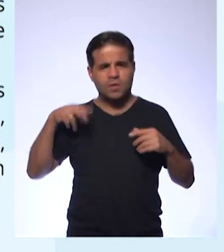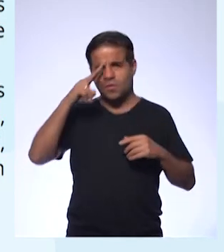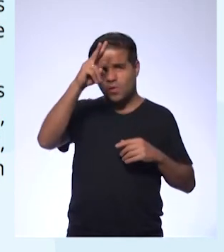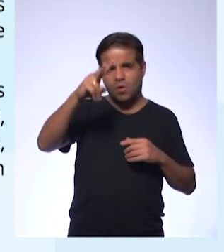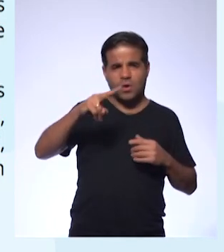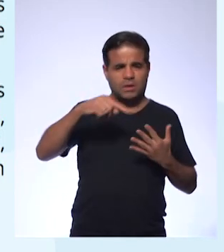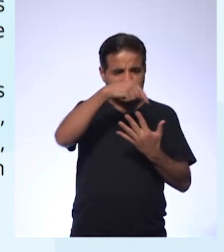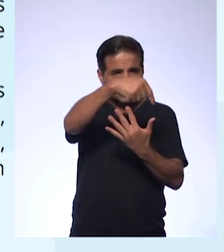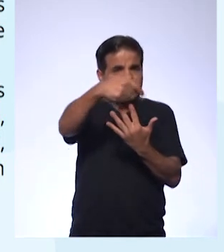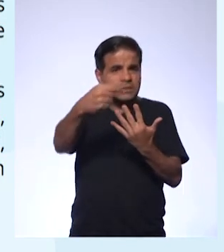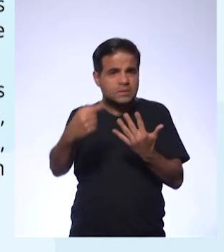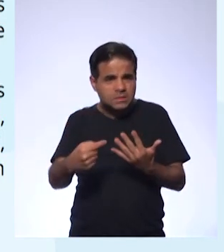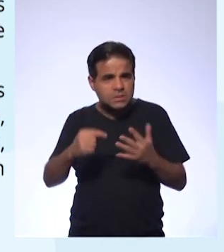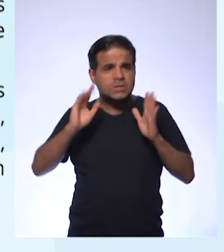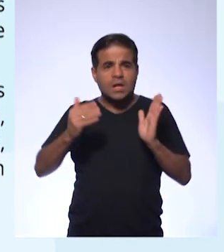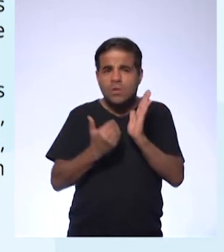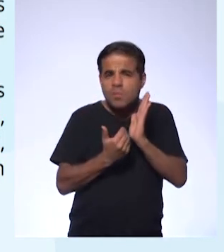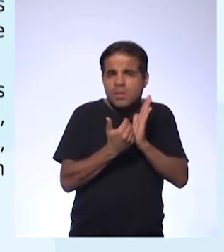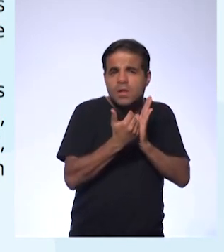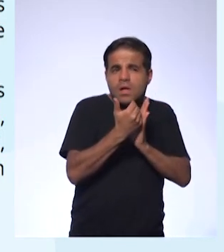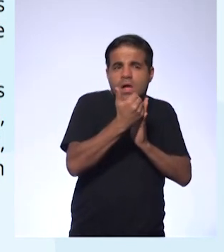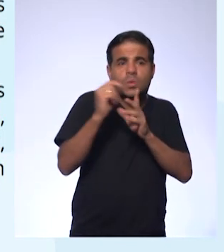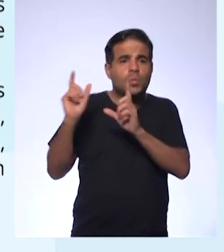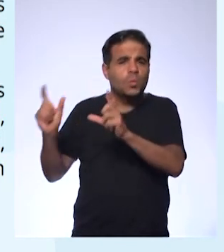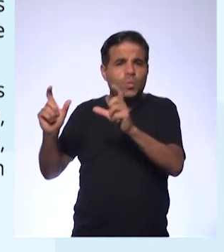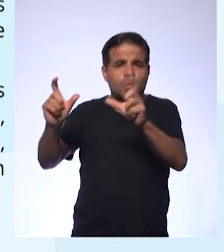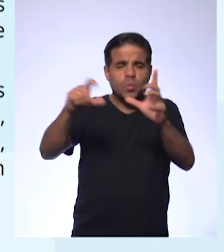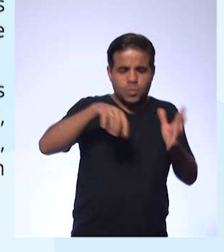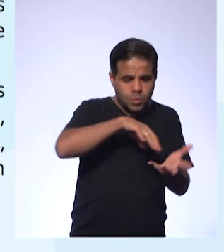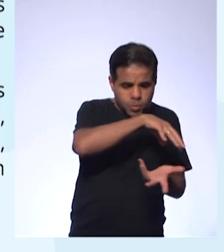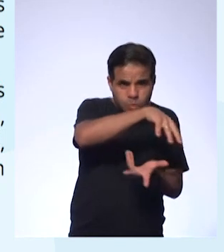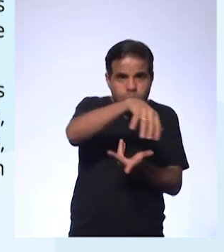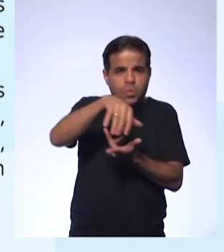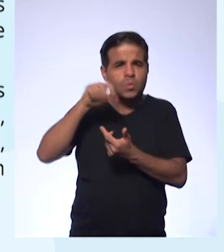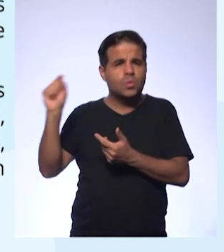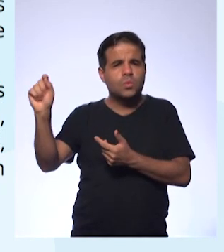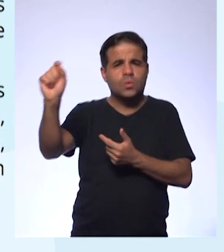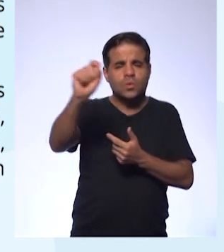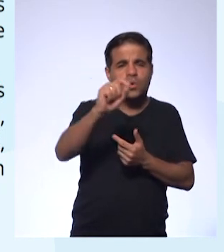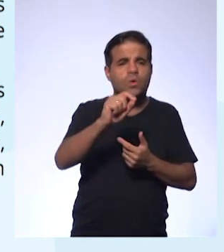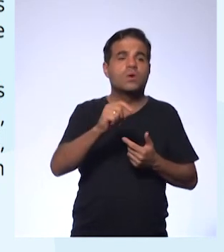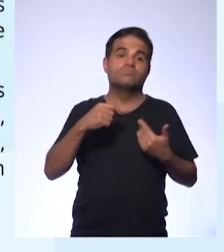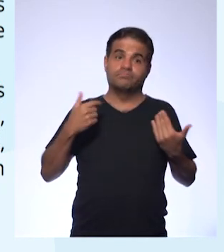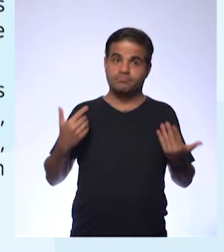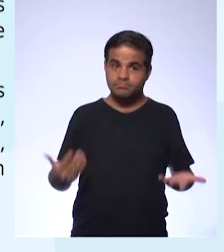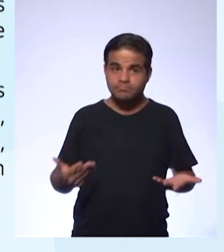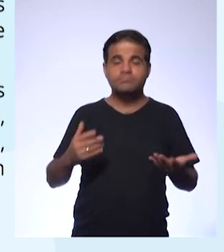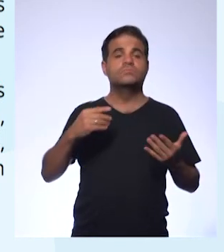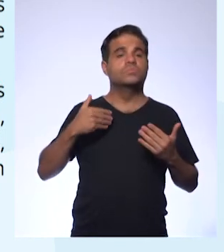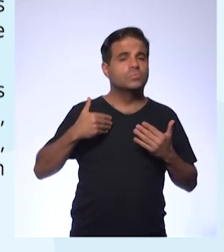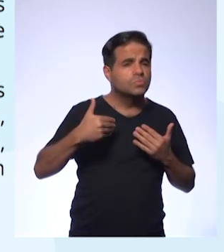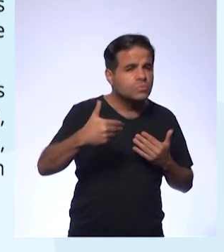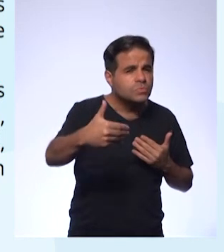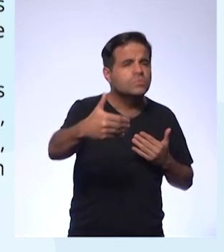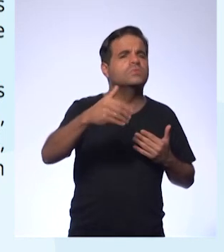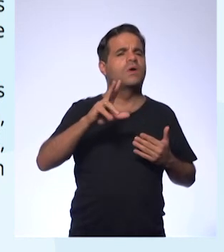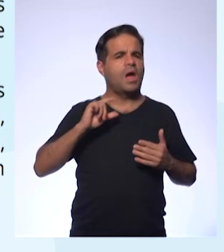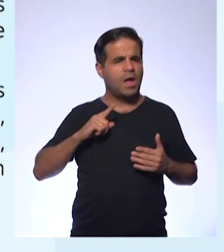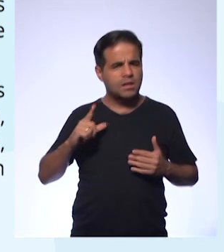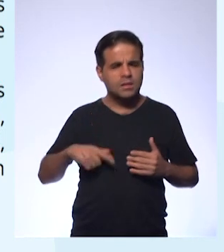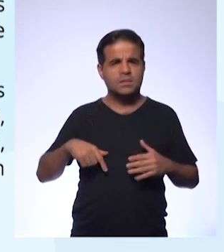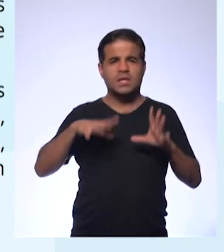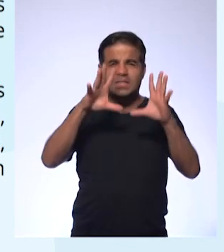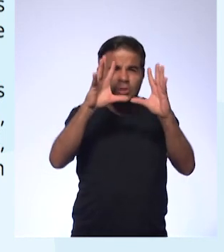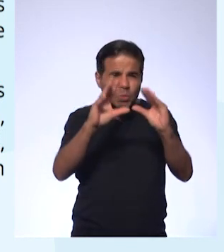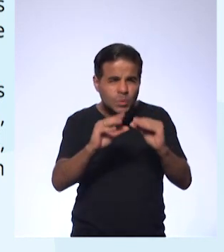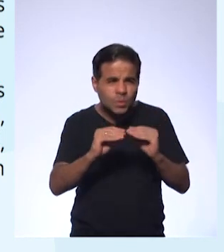desse tipo de evento já vem aumentando em vários lugares do planeta. Em outras palavras, teremos um maior número de